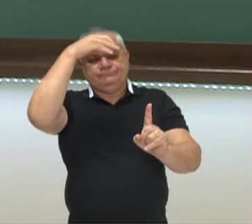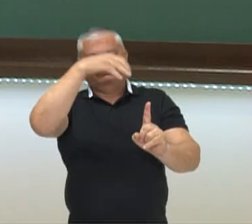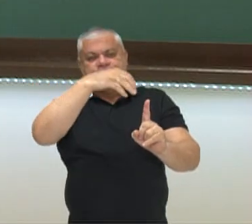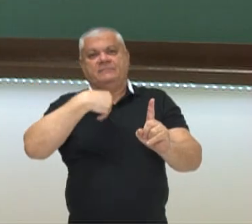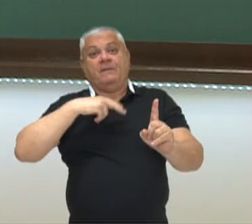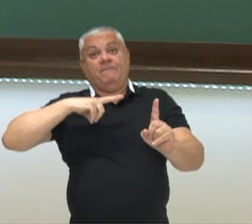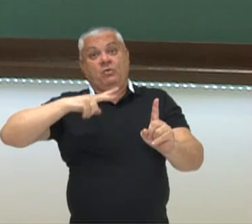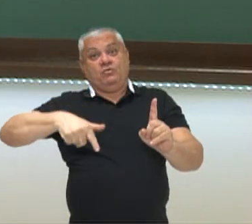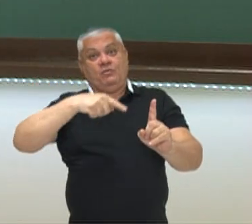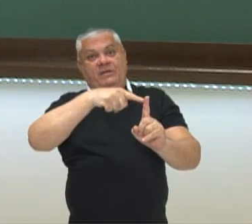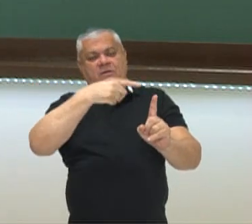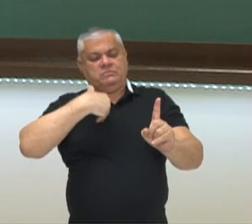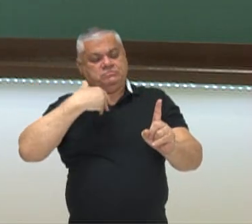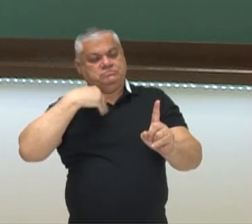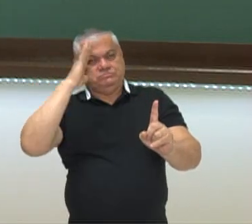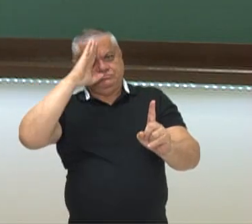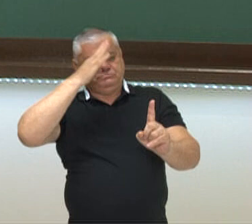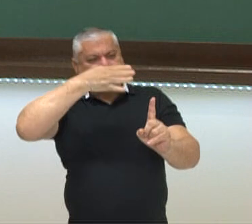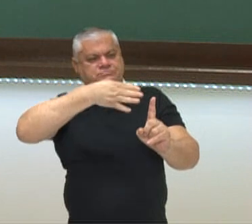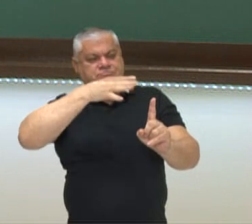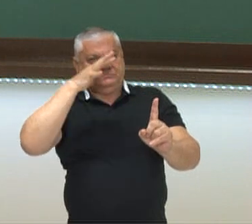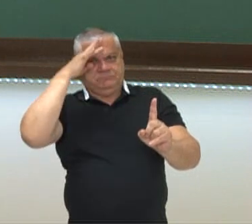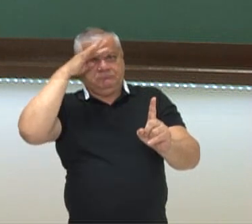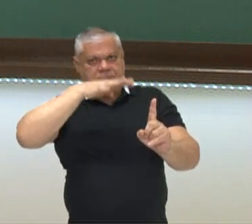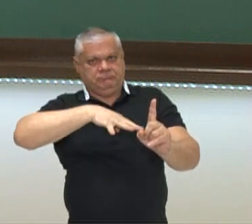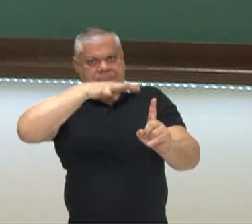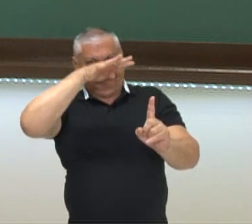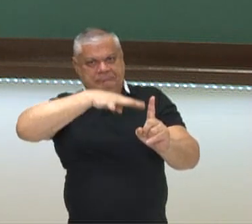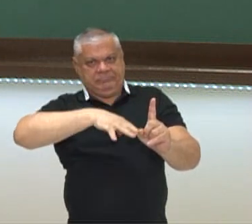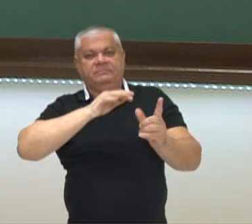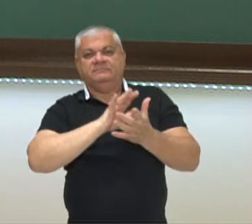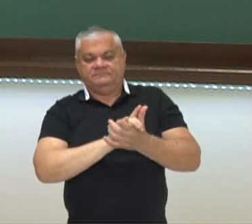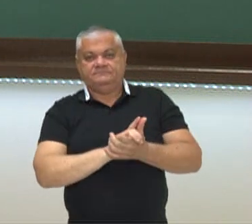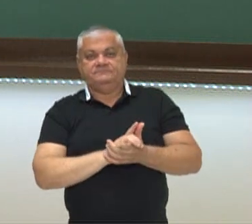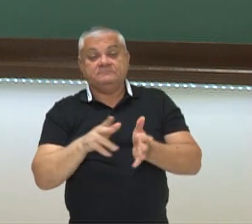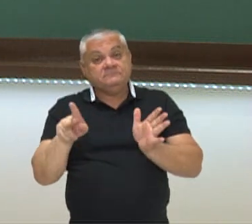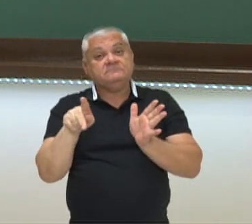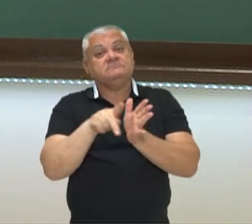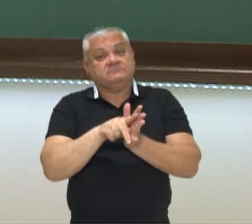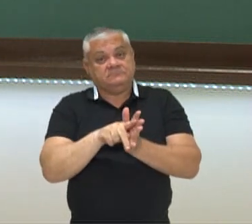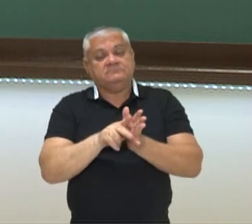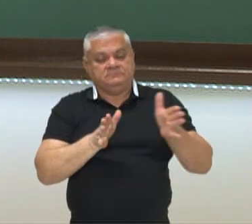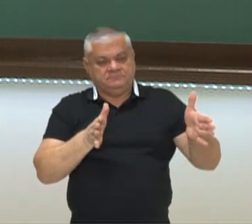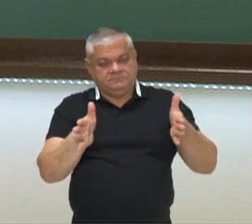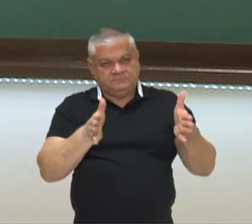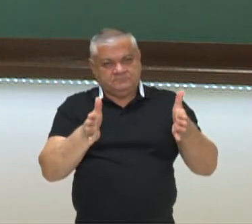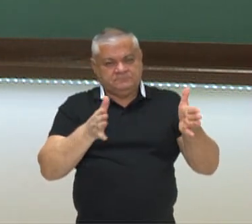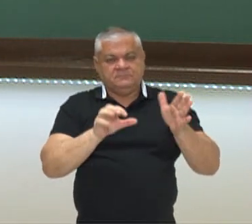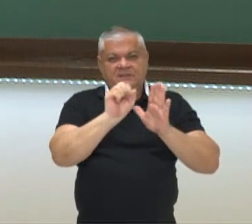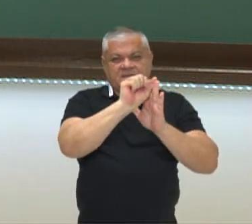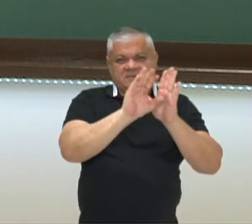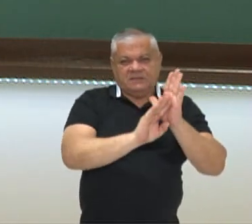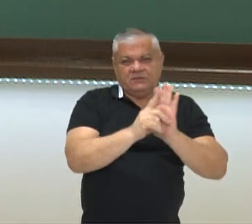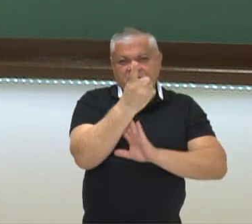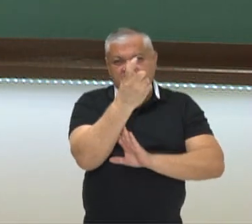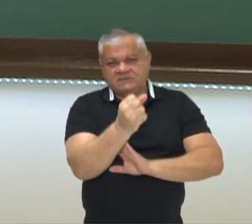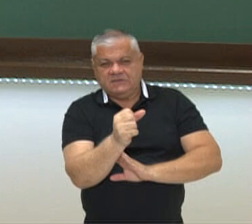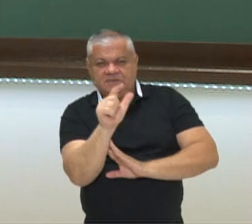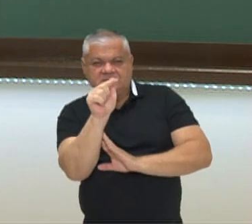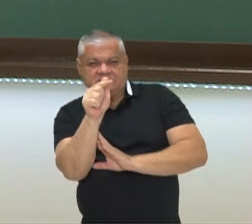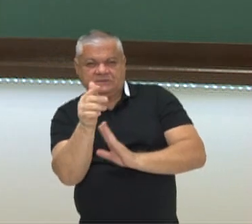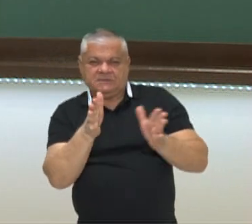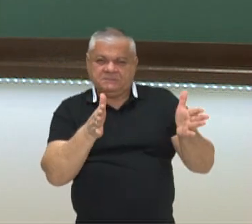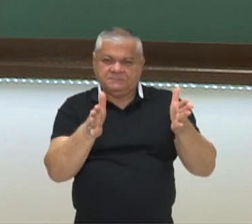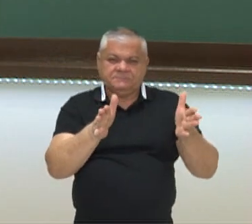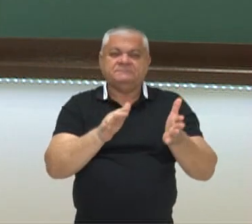retomando a ideia de um Estado absolutista. Muito típico, desse período aí do século XVI, século